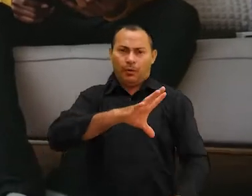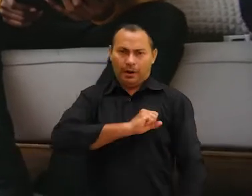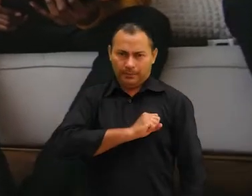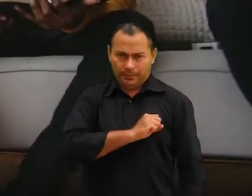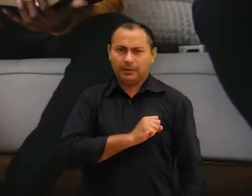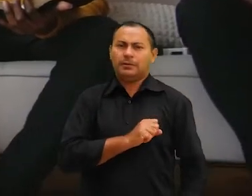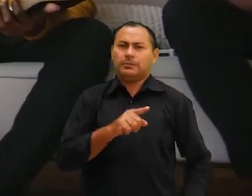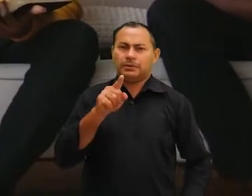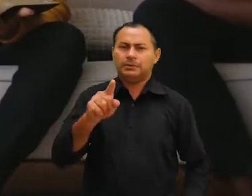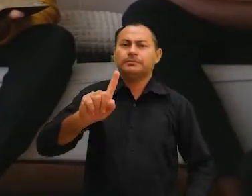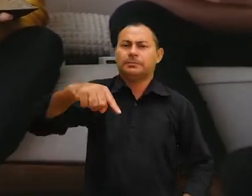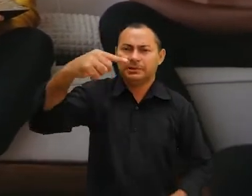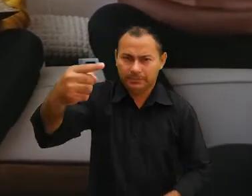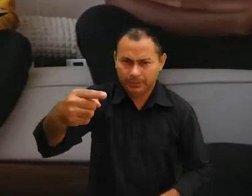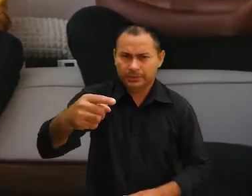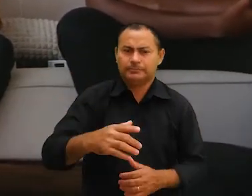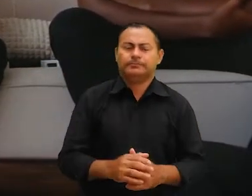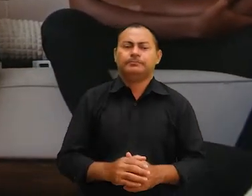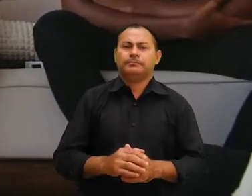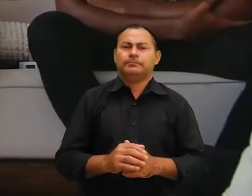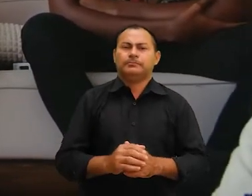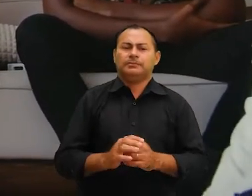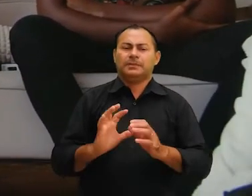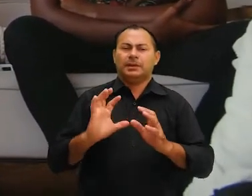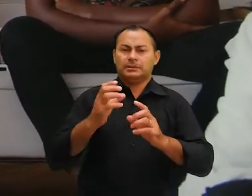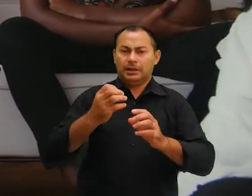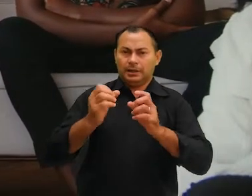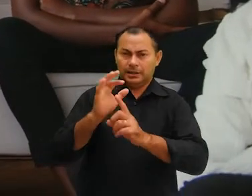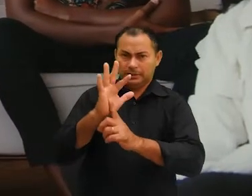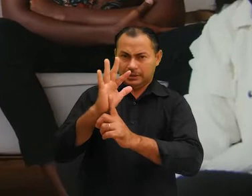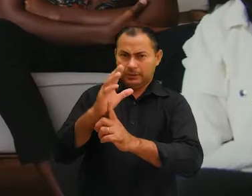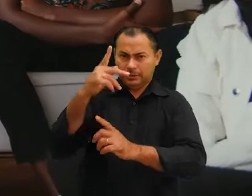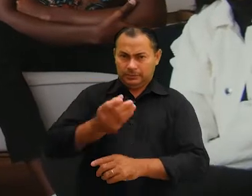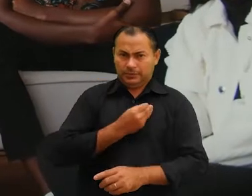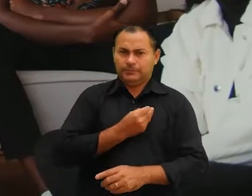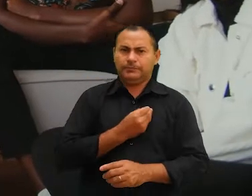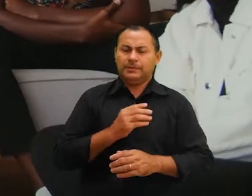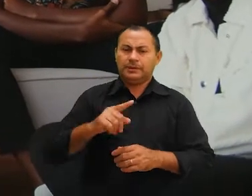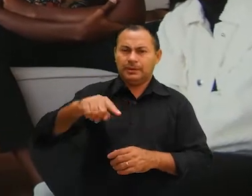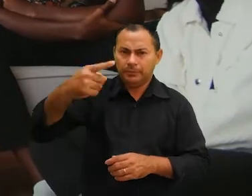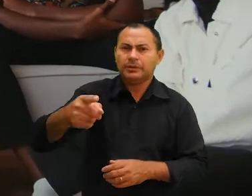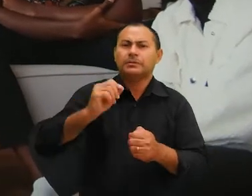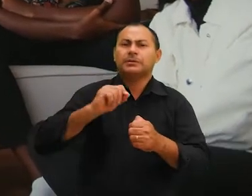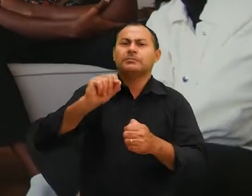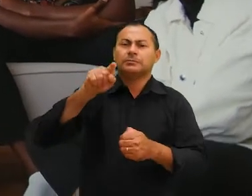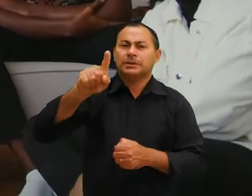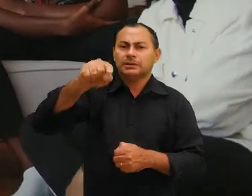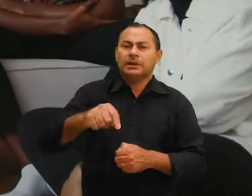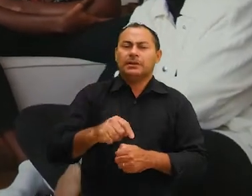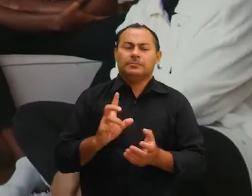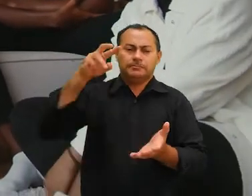porque eu ama depois ele acender essa luz na sua vida e o passo seguinte chegar então